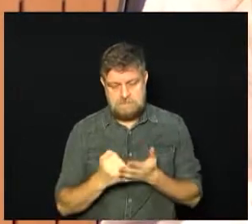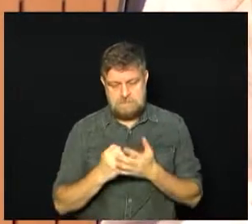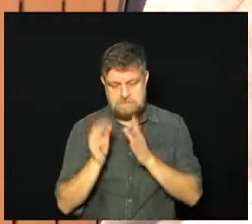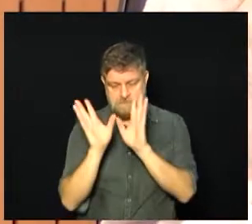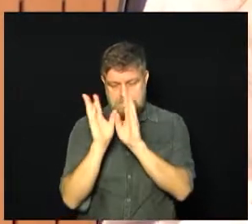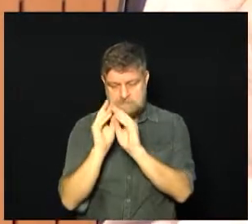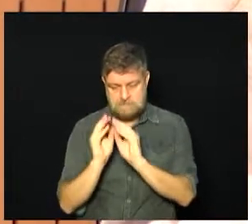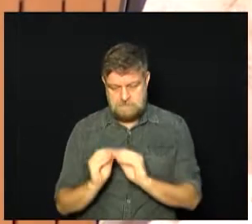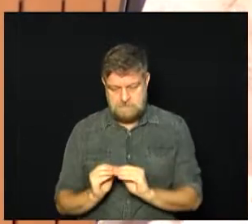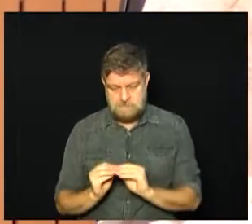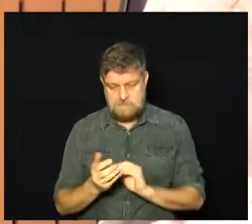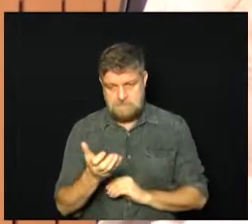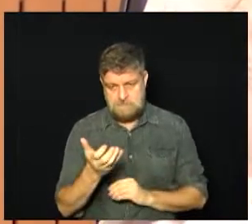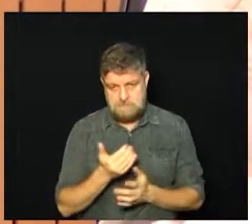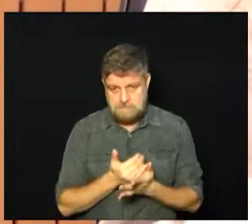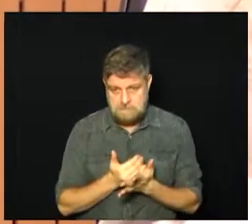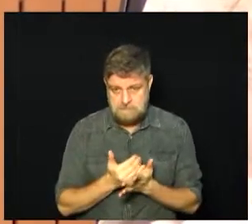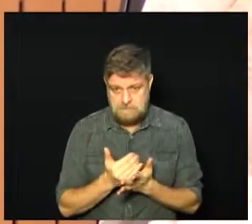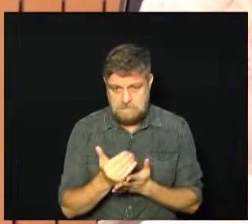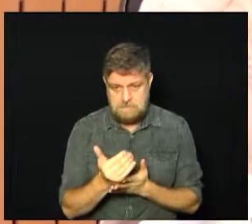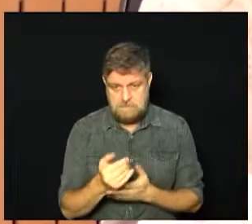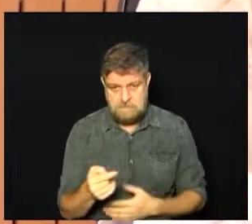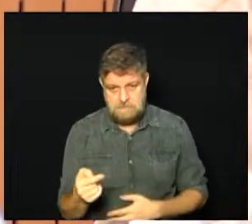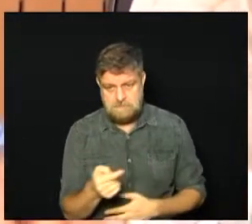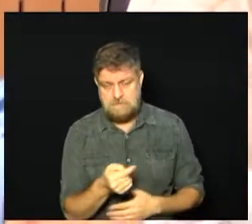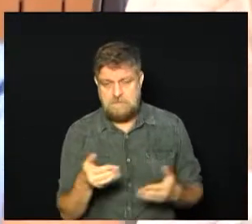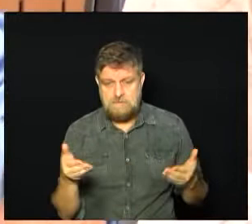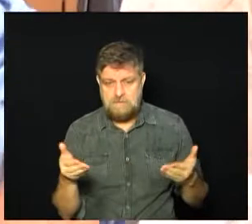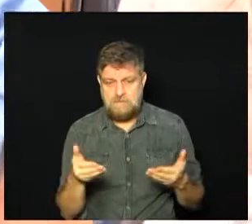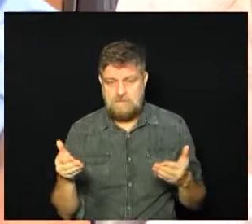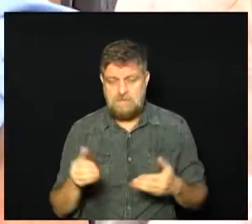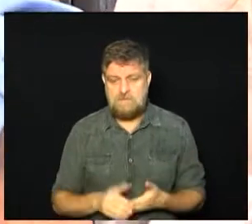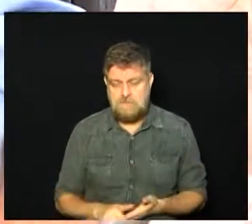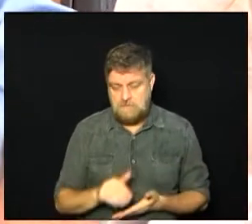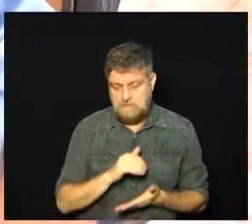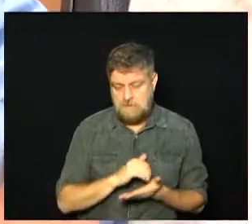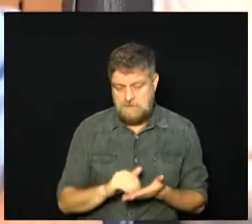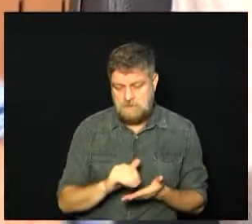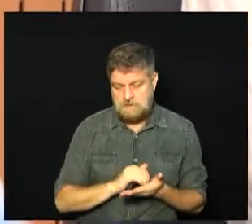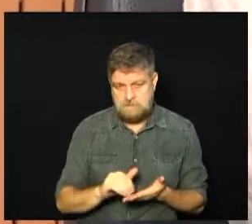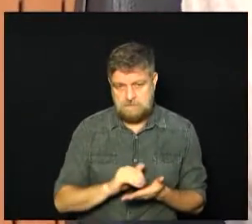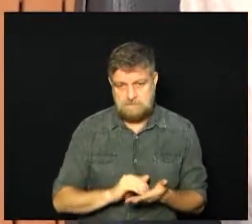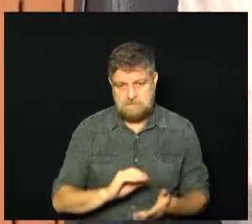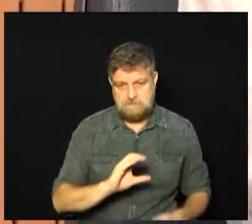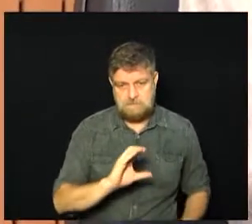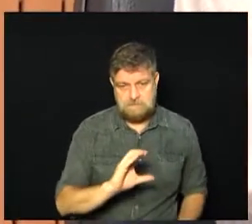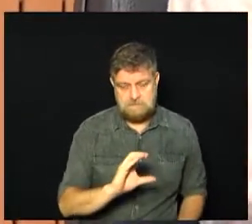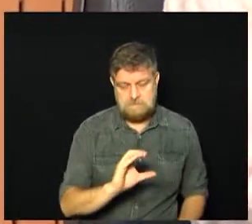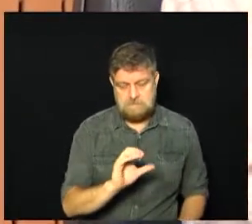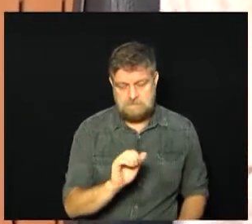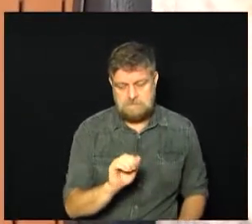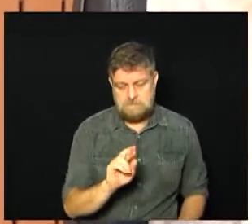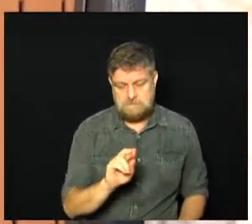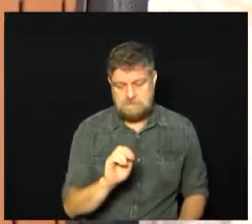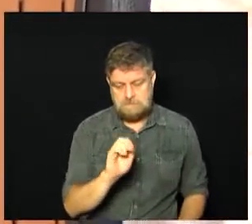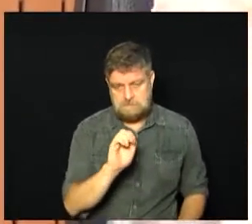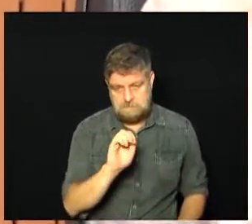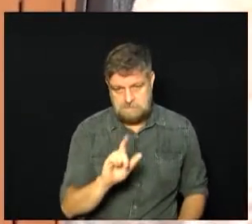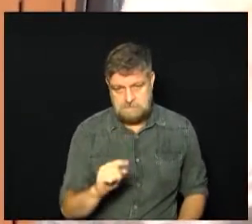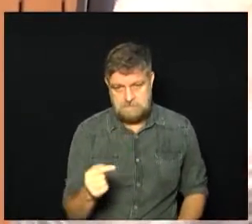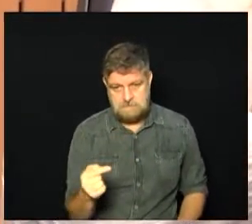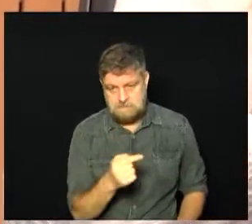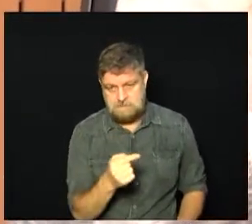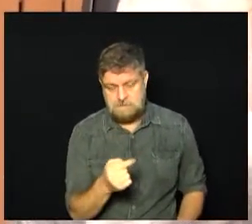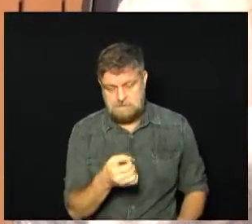eu já quero começar aqui passando a palavra para a nossa secretária Carol Baracá, para que ela possa fazer as suas